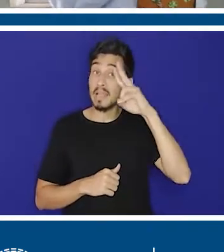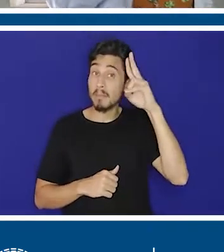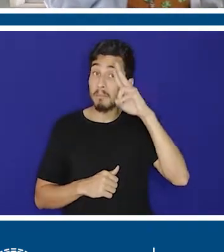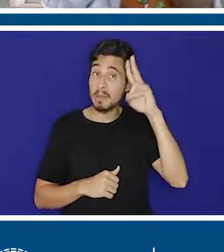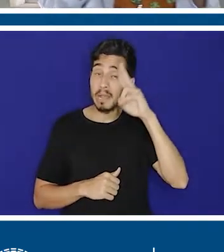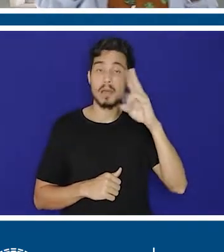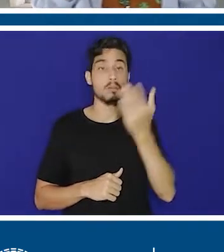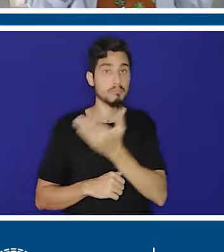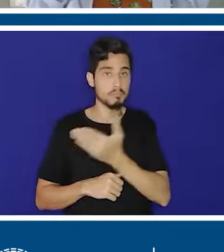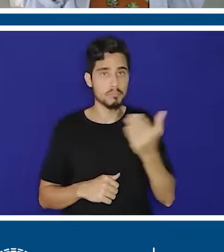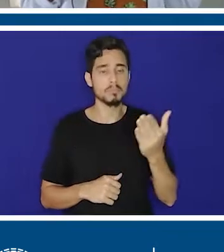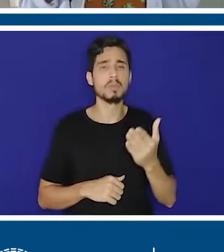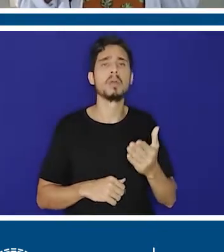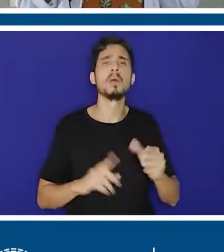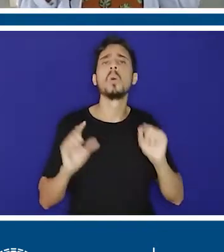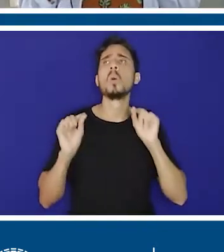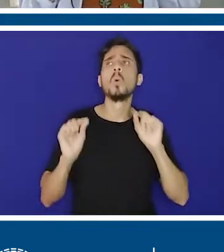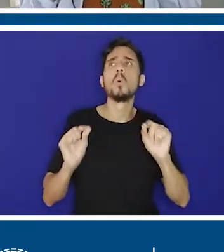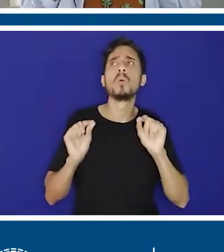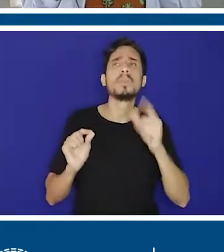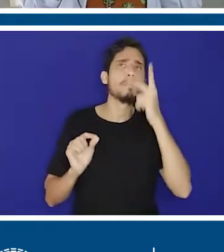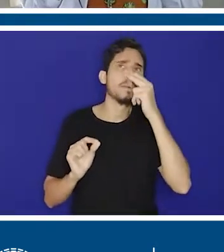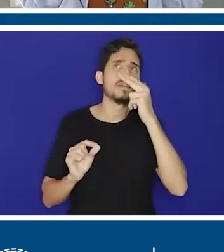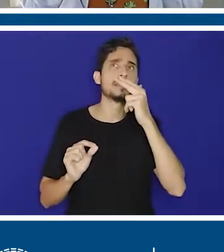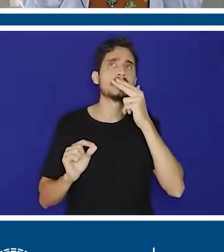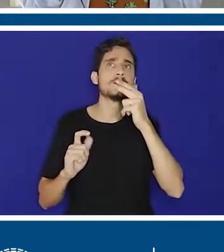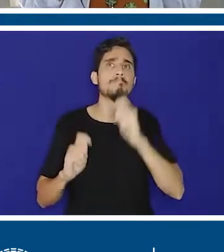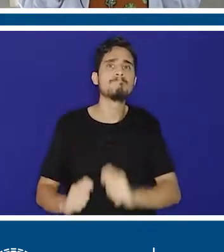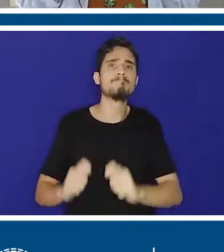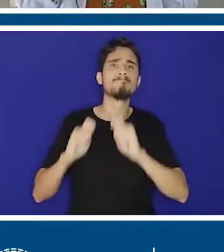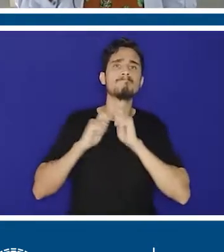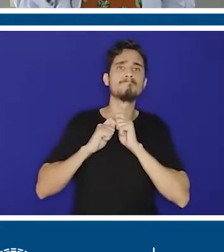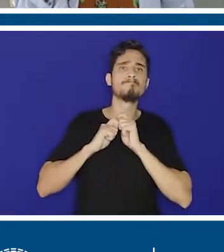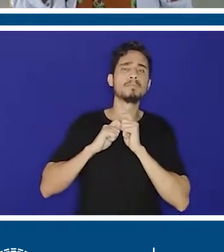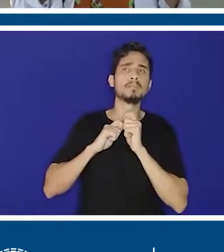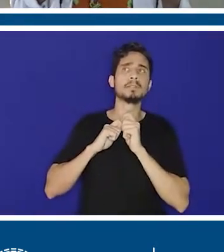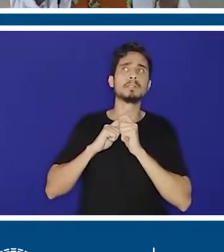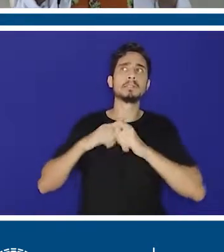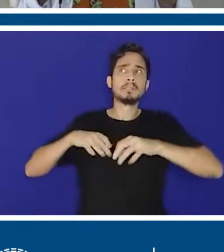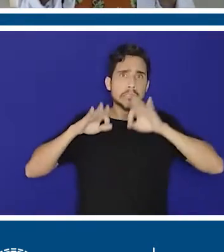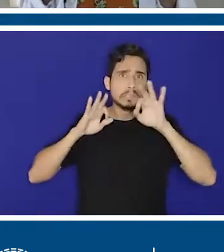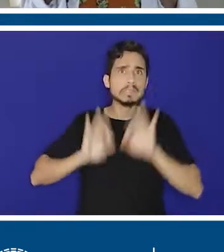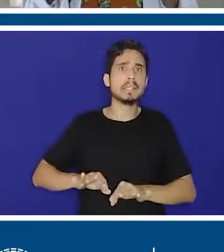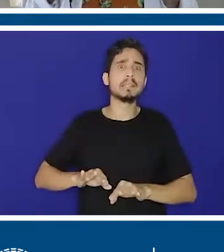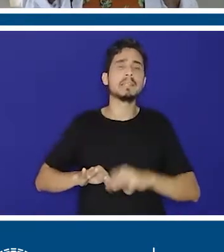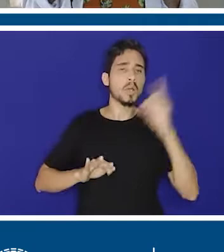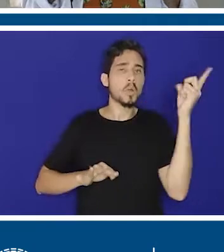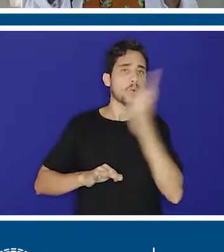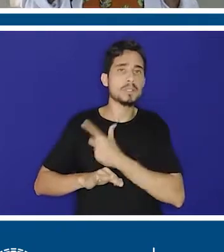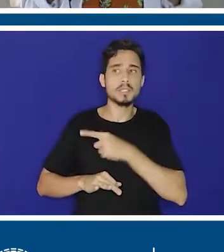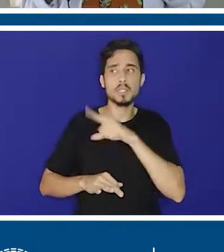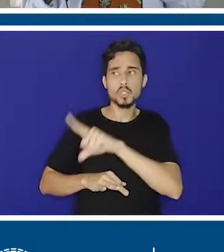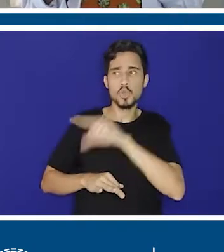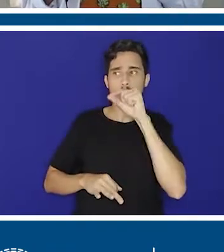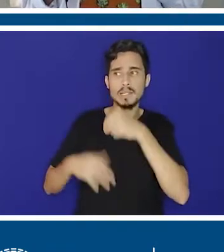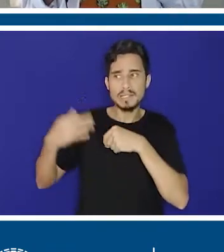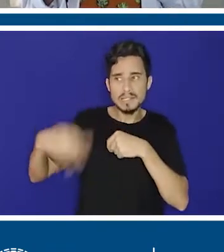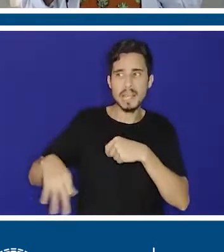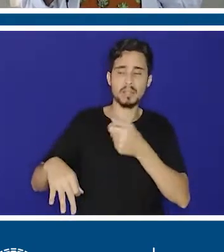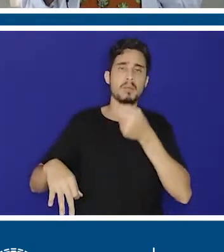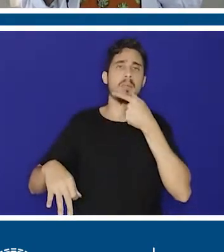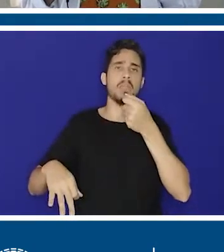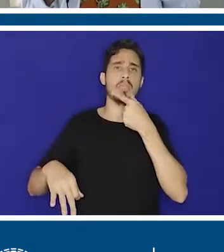Lembrando que o que faz a gente ter certeza que está caminhando certo naquele medicamento? A